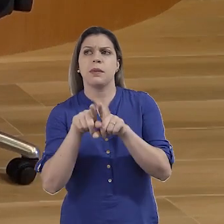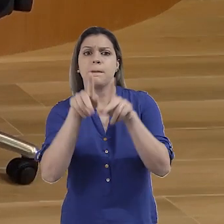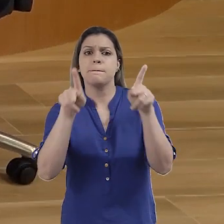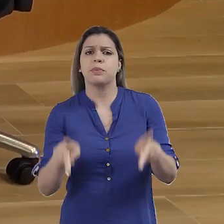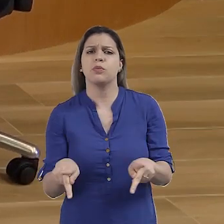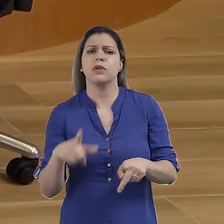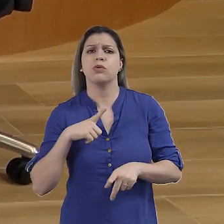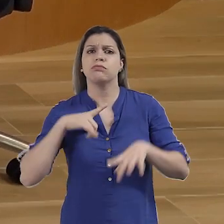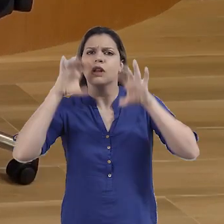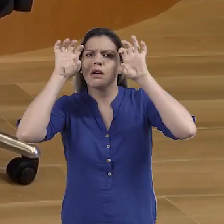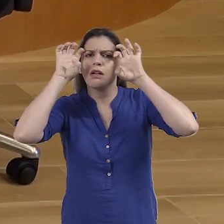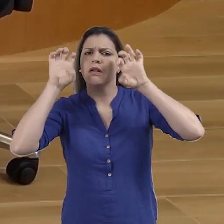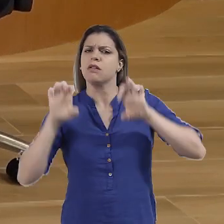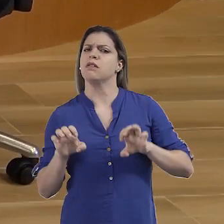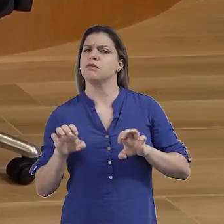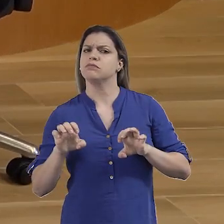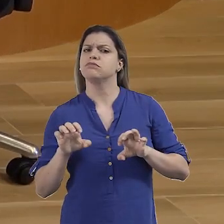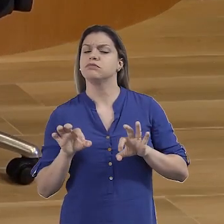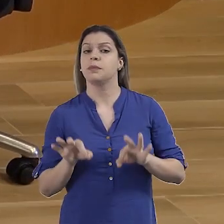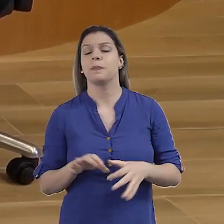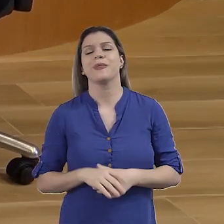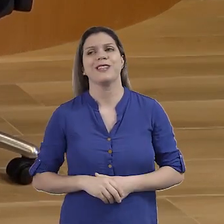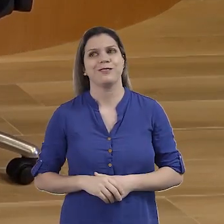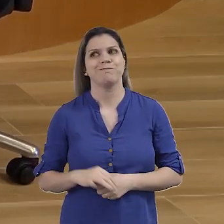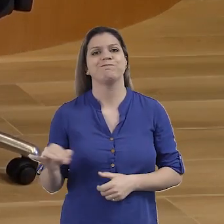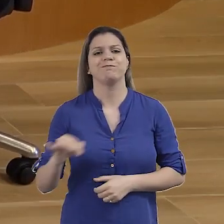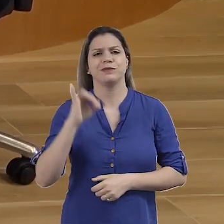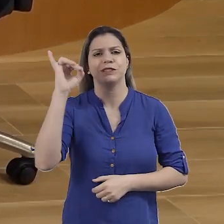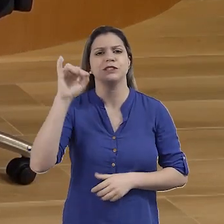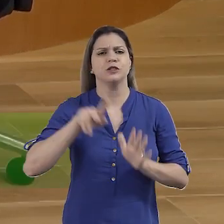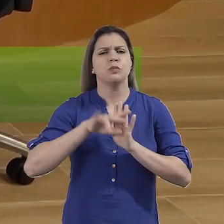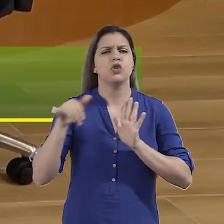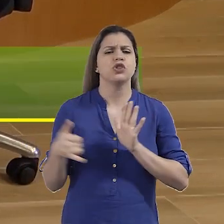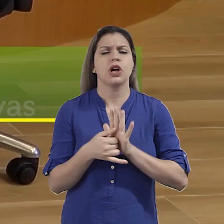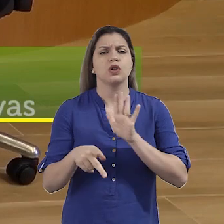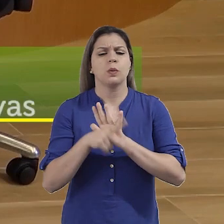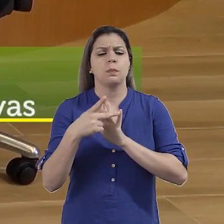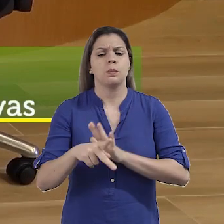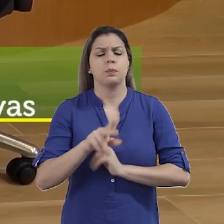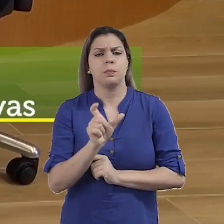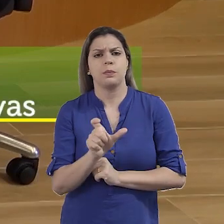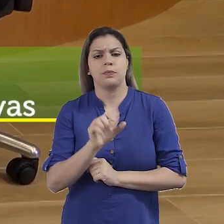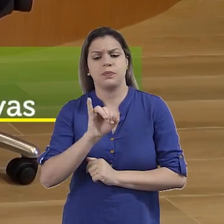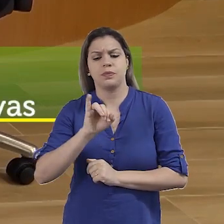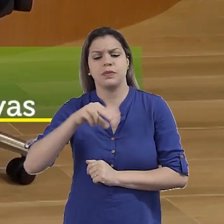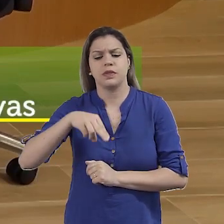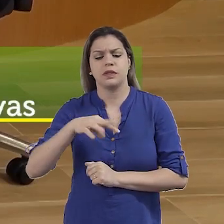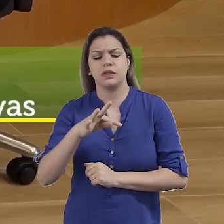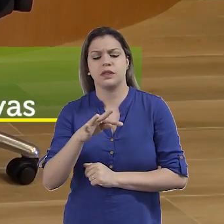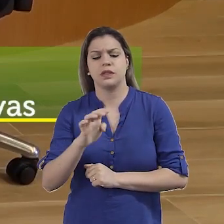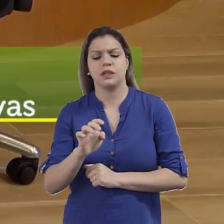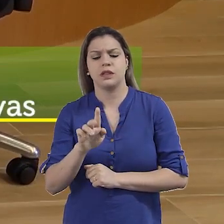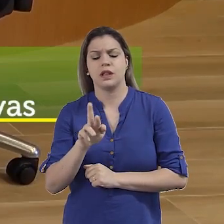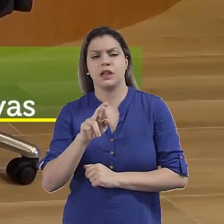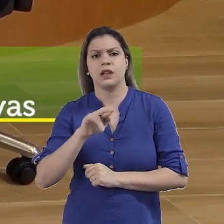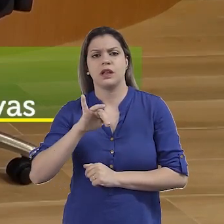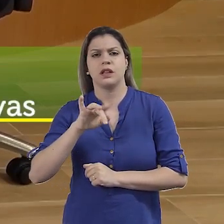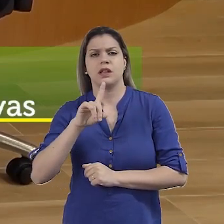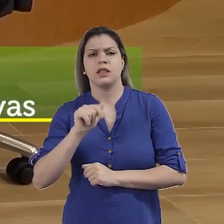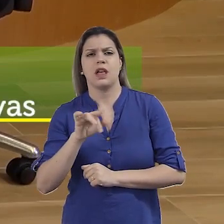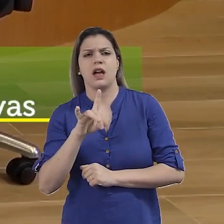integridade? Alexander, é essencial. O programa de integridade também é mais conhecido